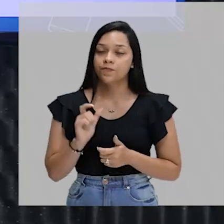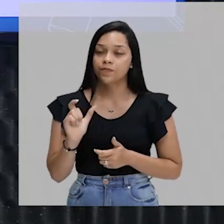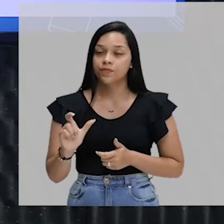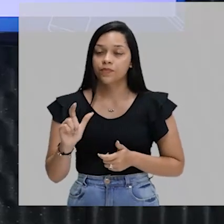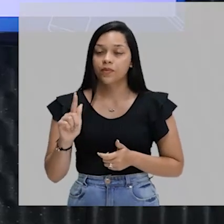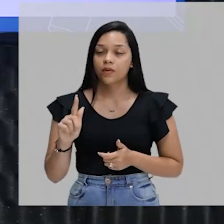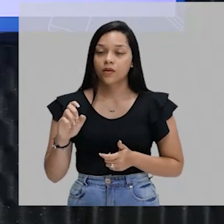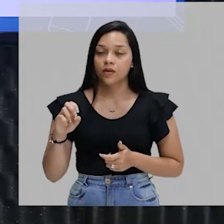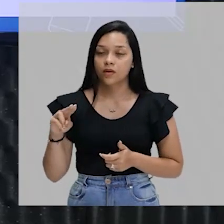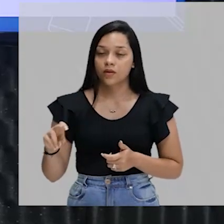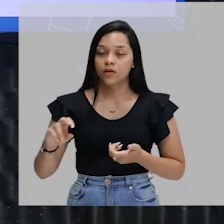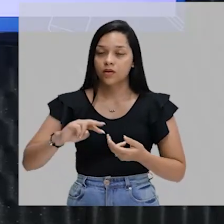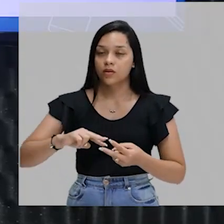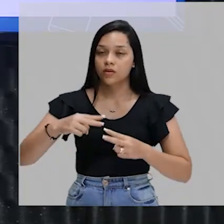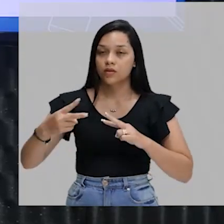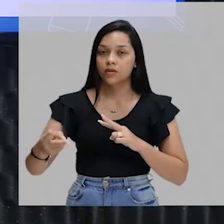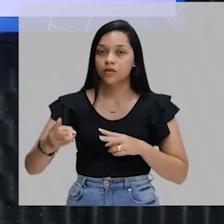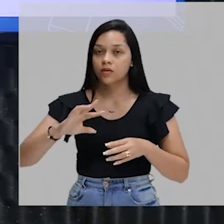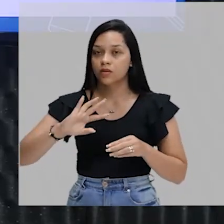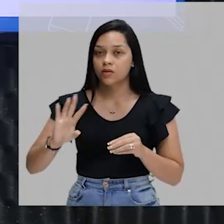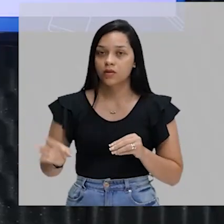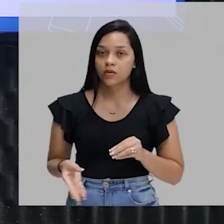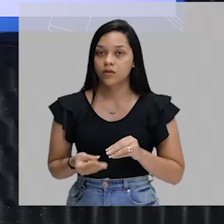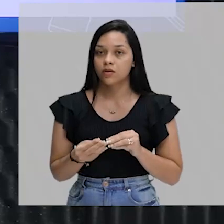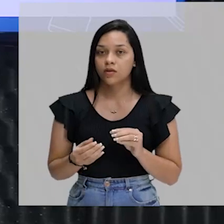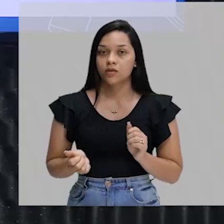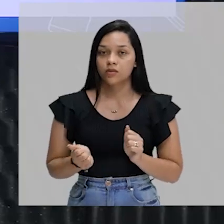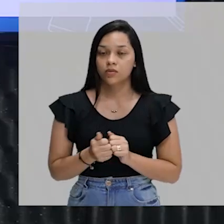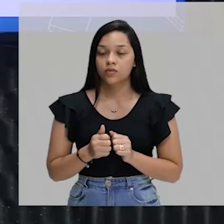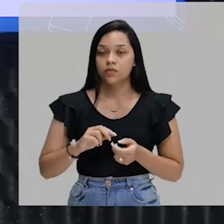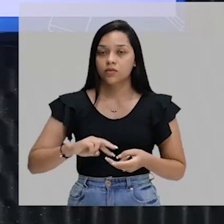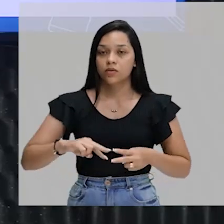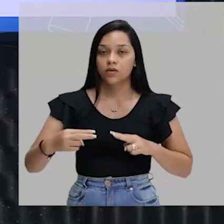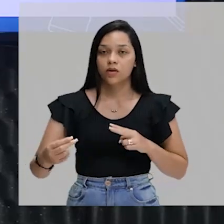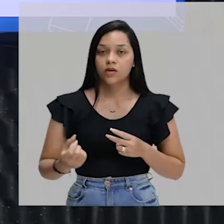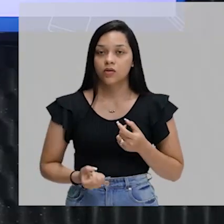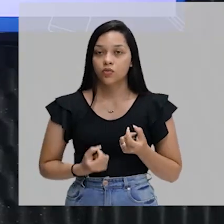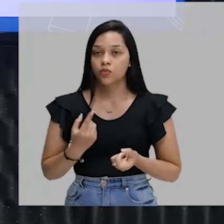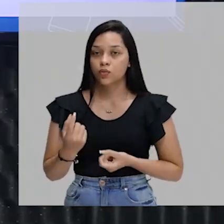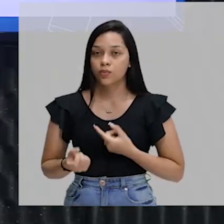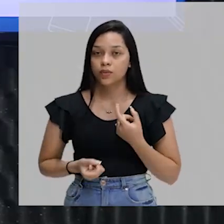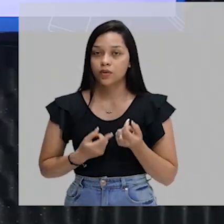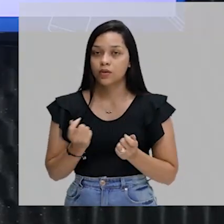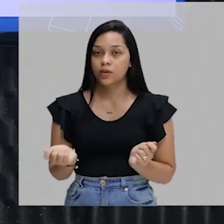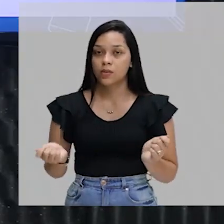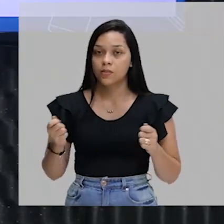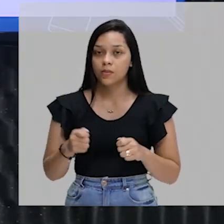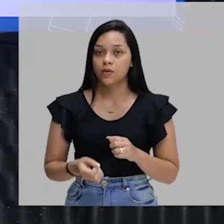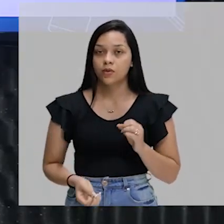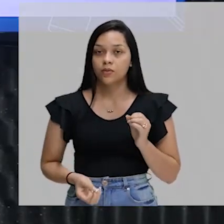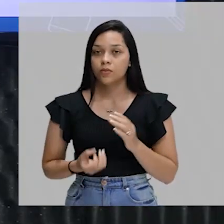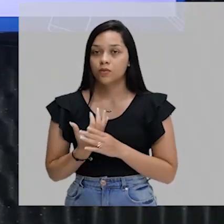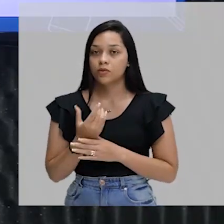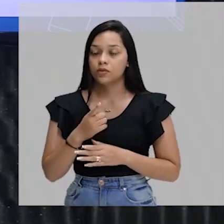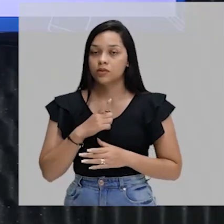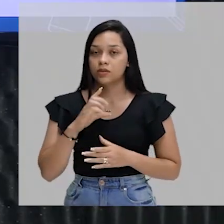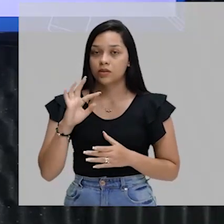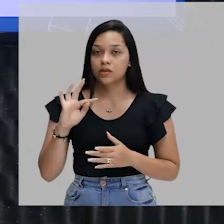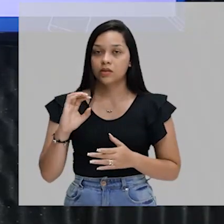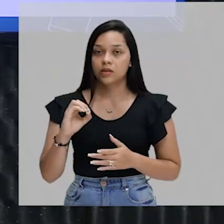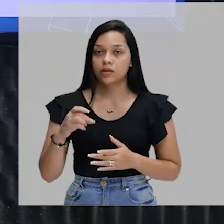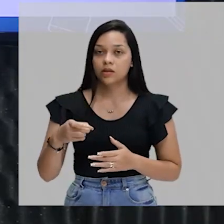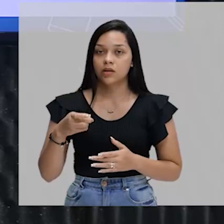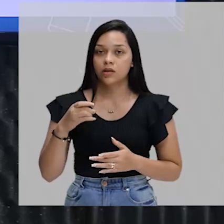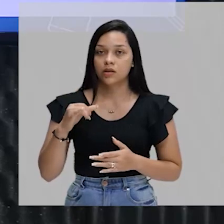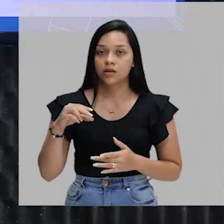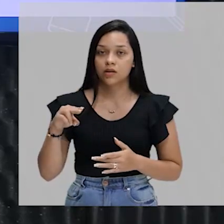é incorporado no DNA do milho e o milho agora ele pode produzir essas toxinas.